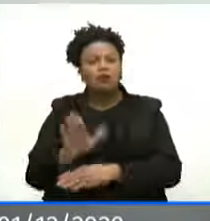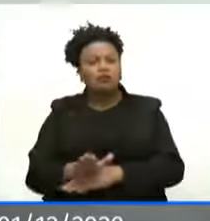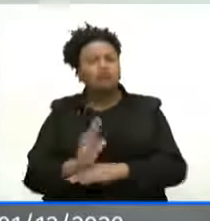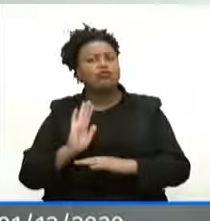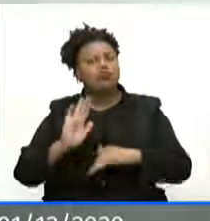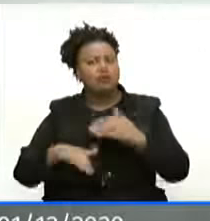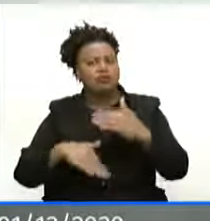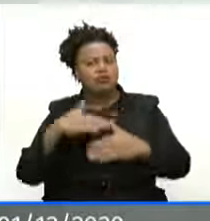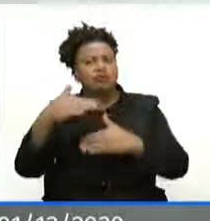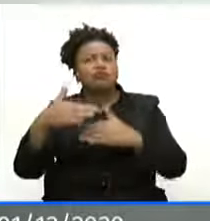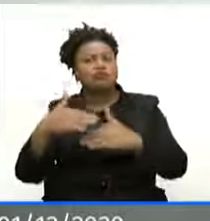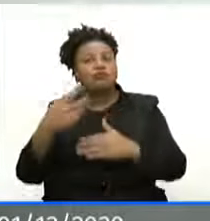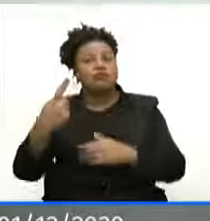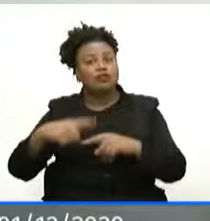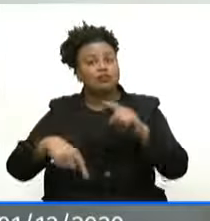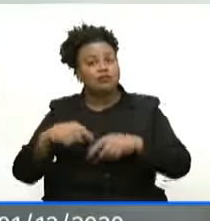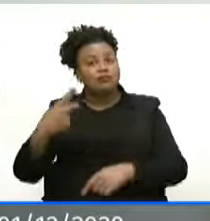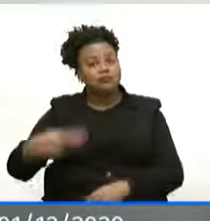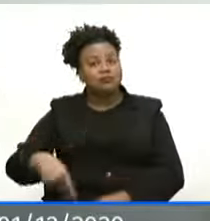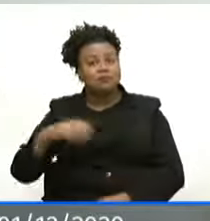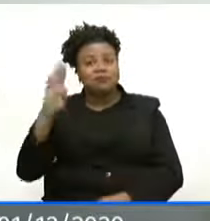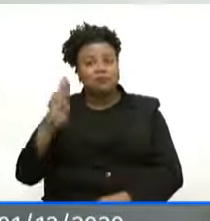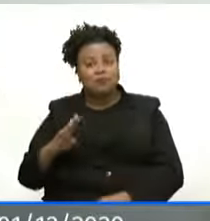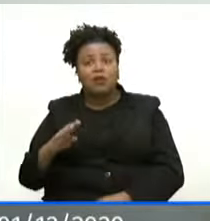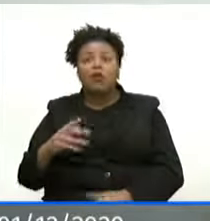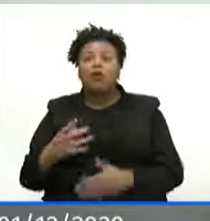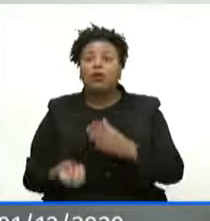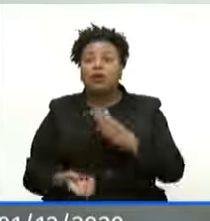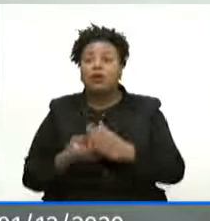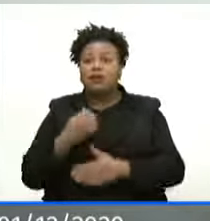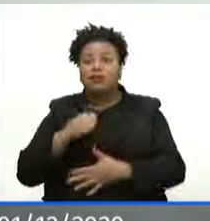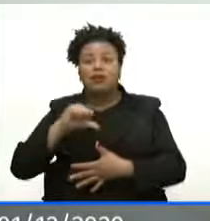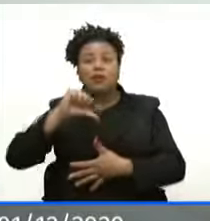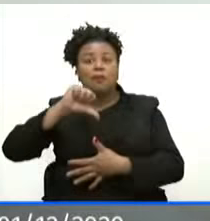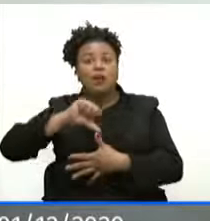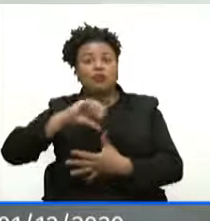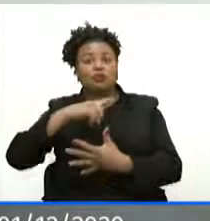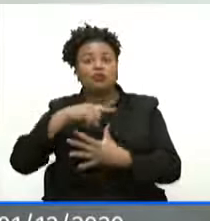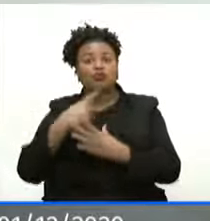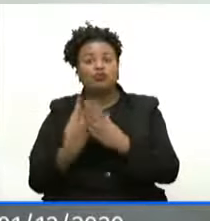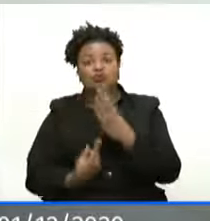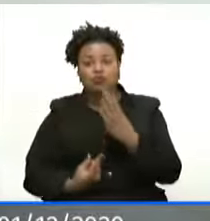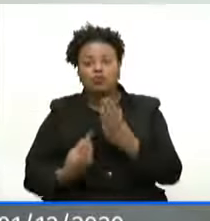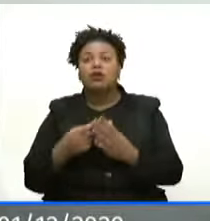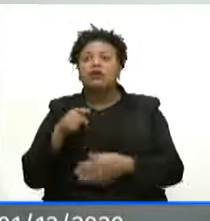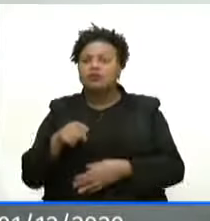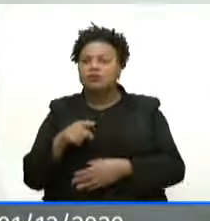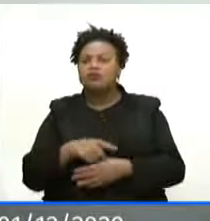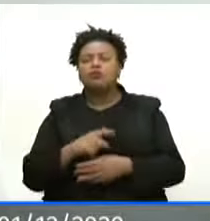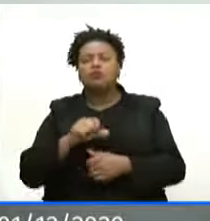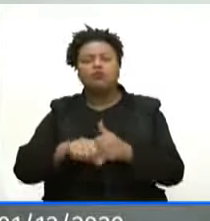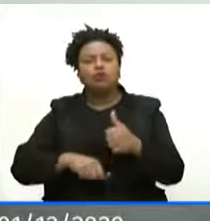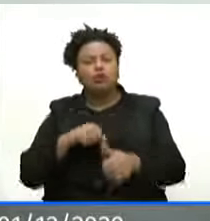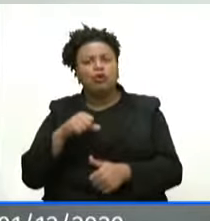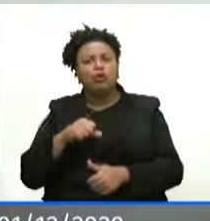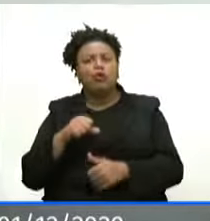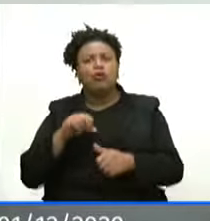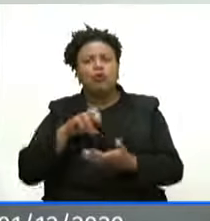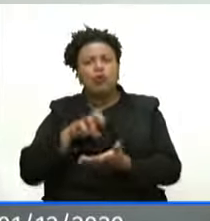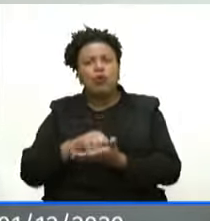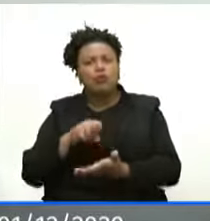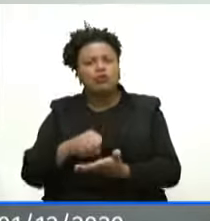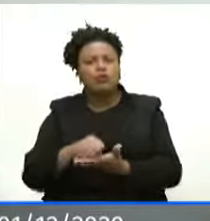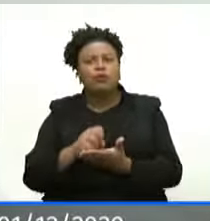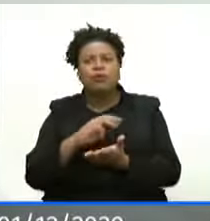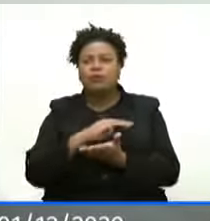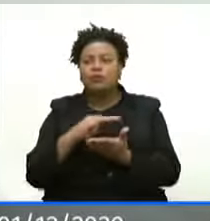dessa atividade no Brasil. Com o advento do Mercosul, ocorreram mudanças significativas nos hábitos de consumo, na metodologia de